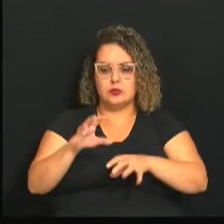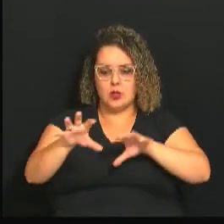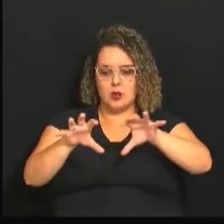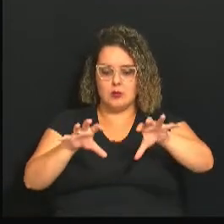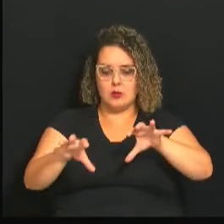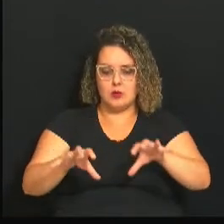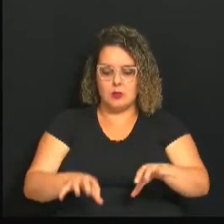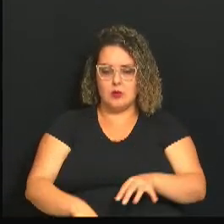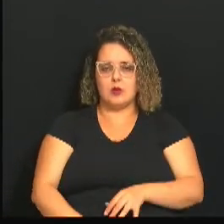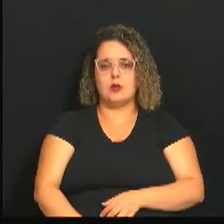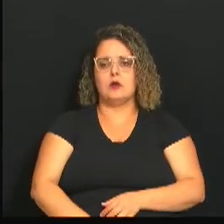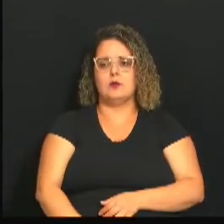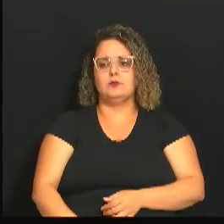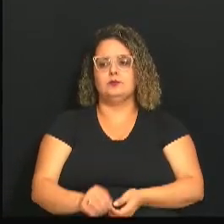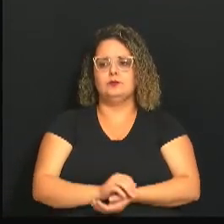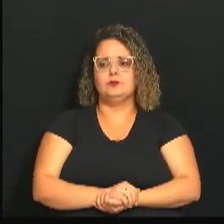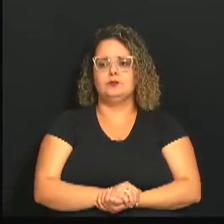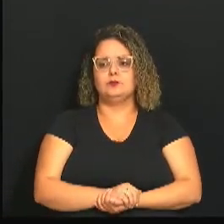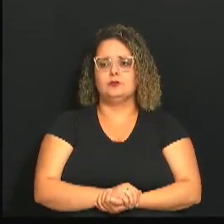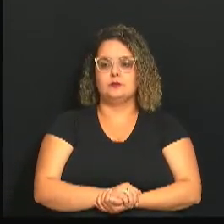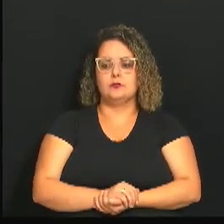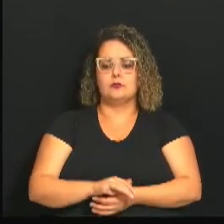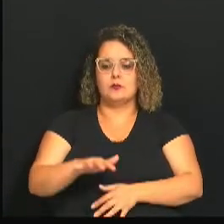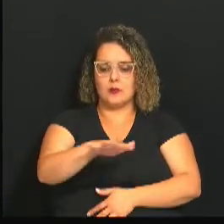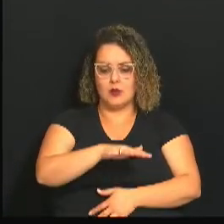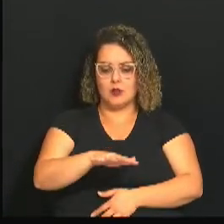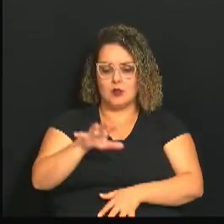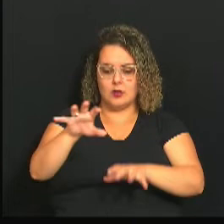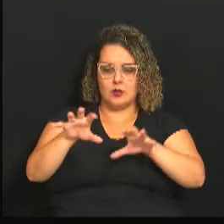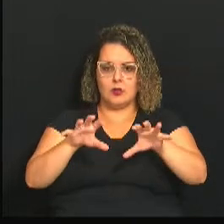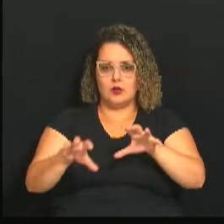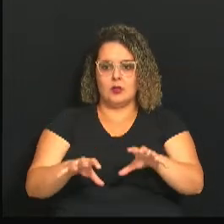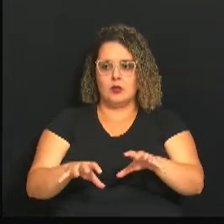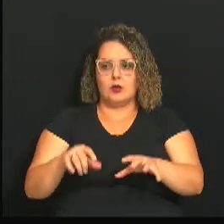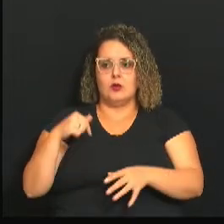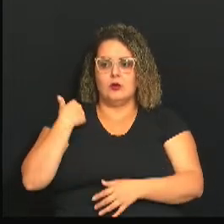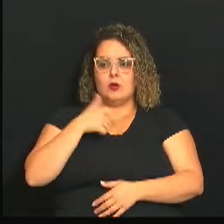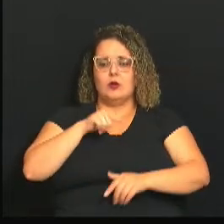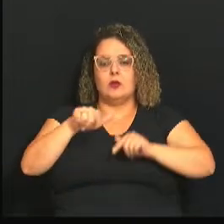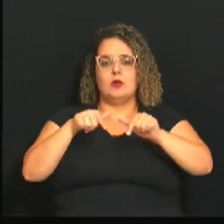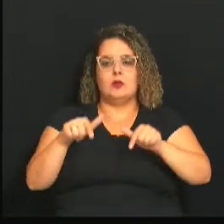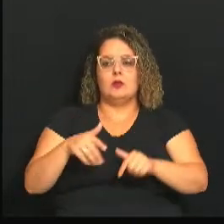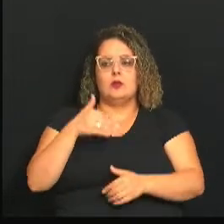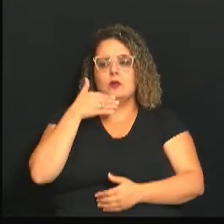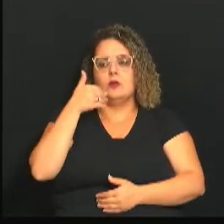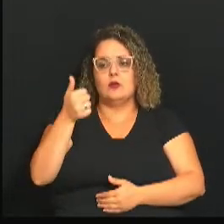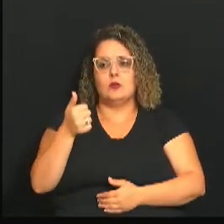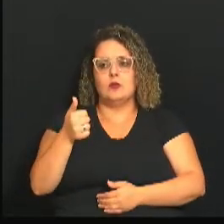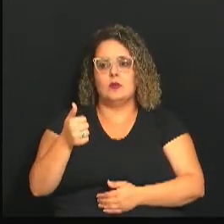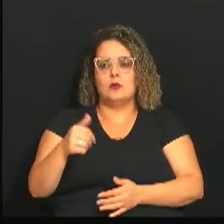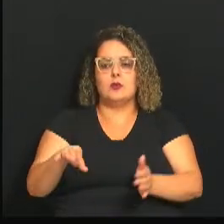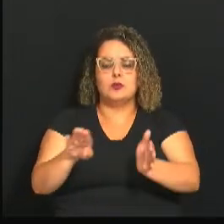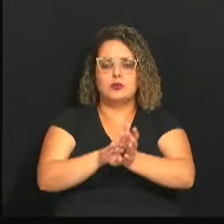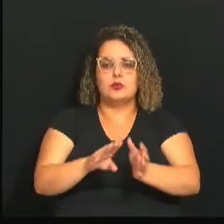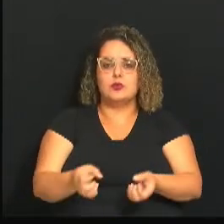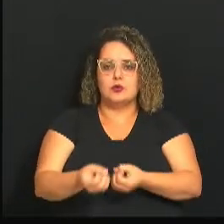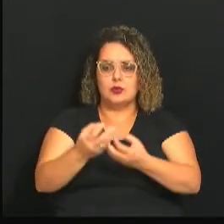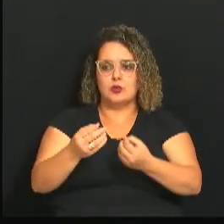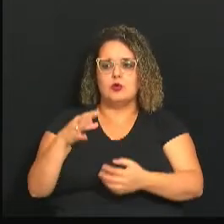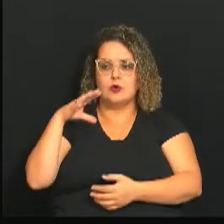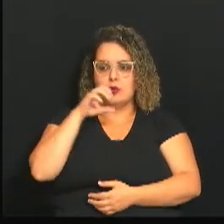é? Então, nestas áreas mapeadas, como a gente trabalhar melhor, que chegue a informação mais rápida